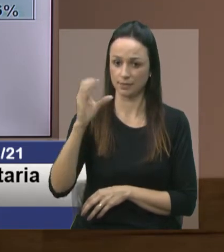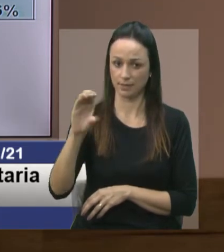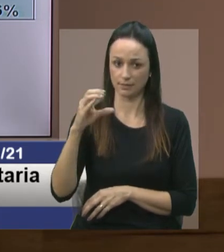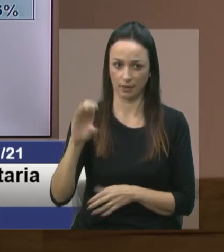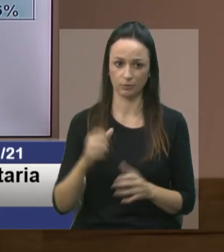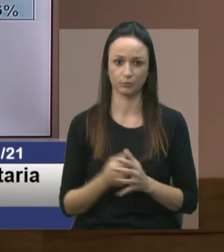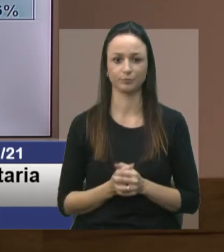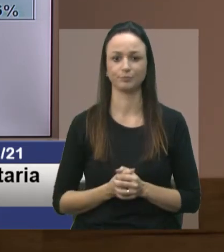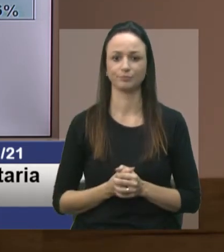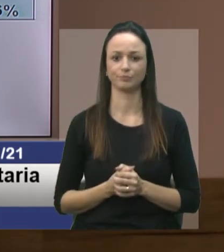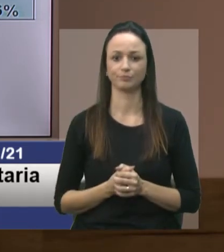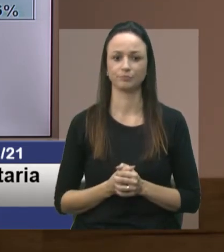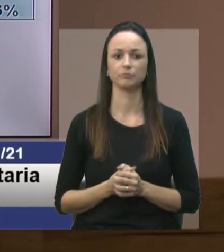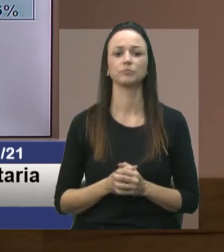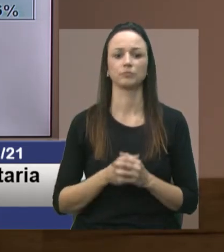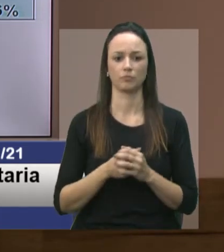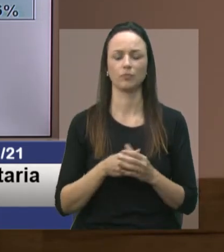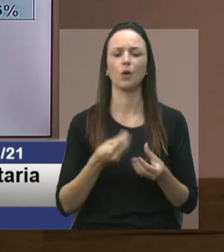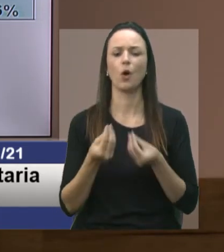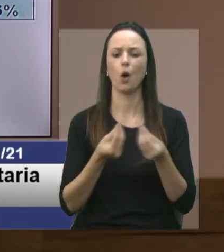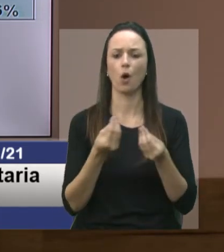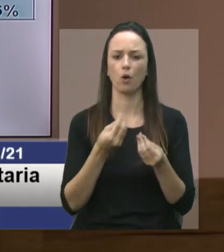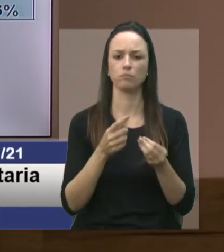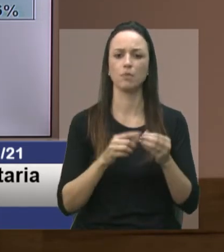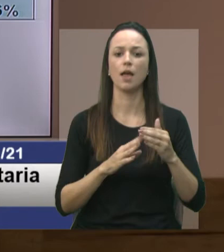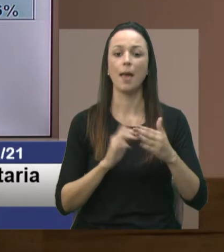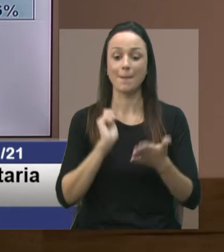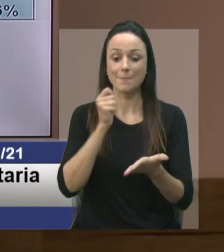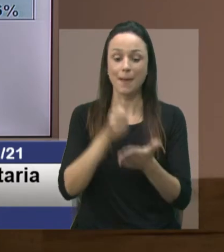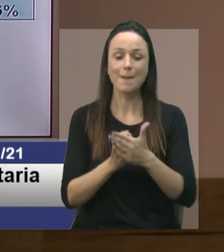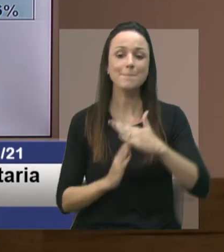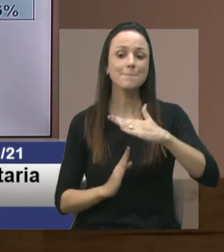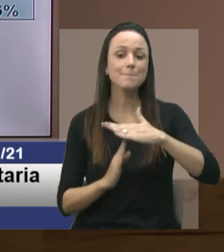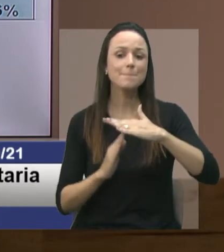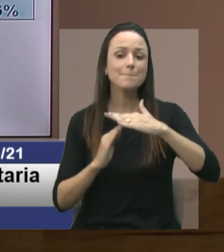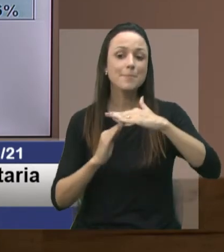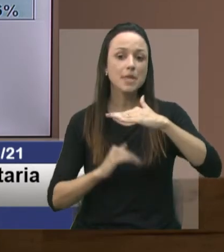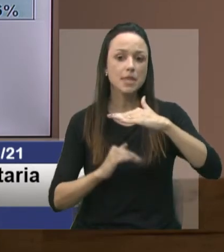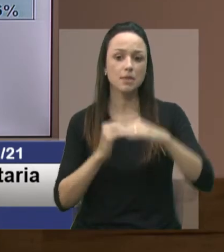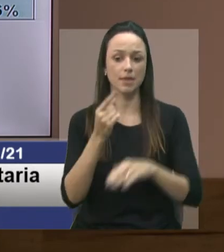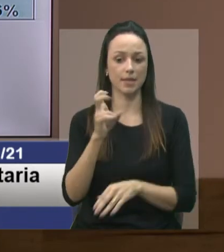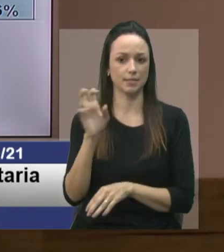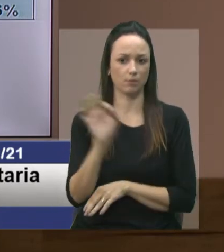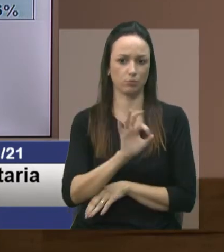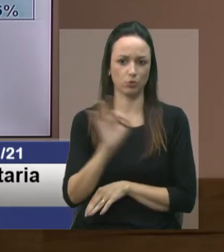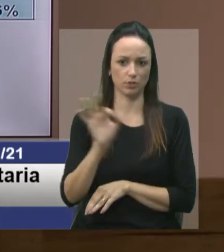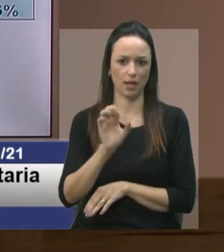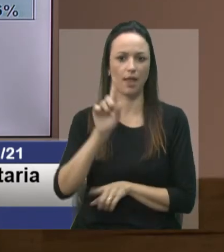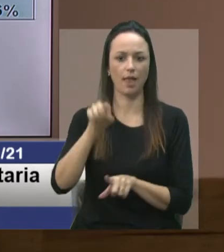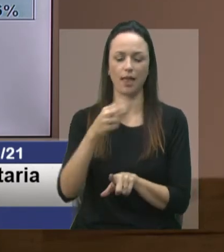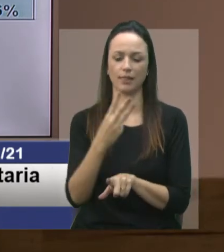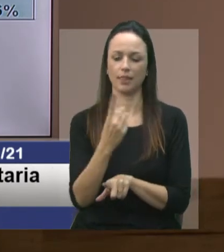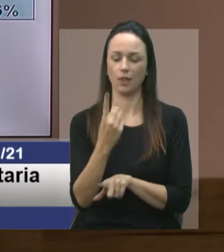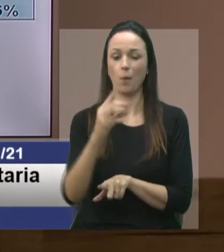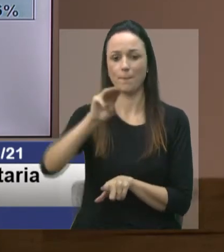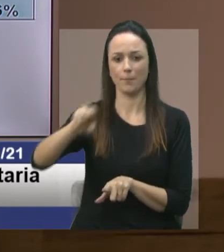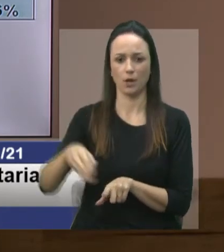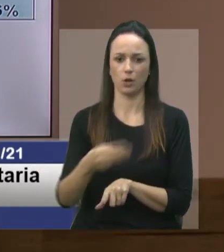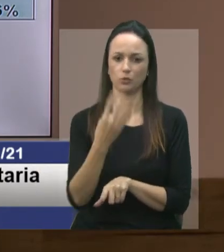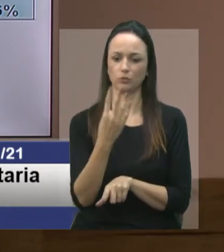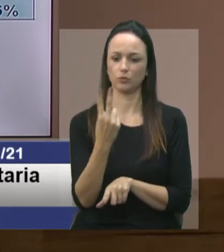R$ 209.515.080,50, onde a aplicação mínima deve ser 15%, que corresponde a